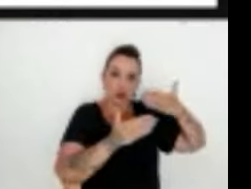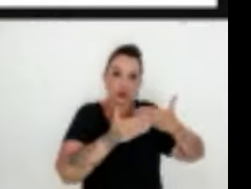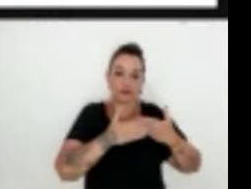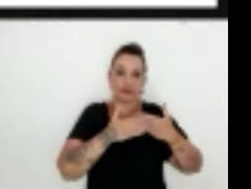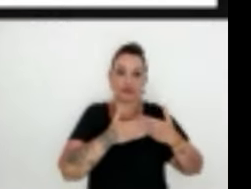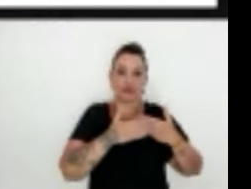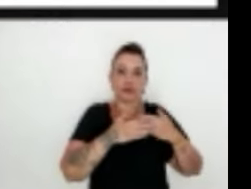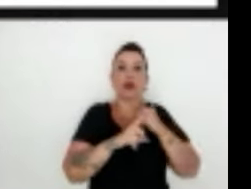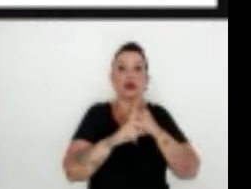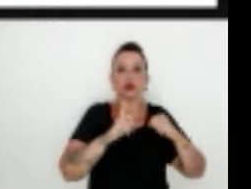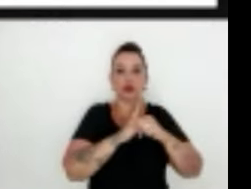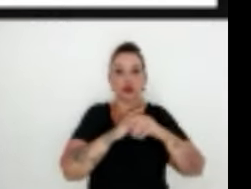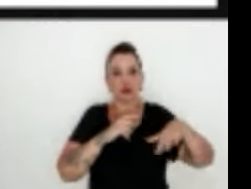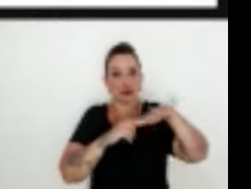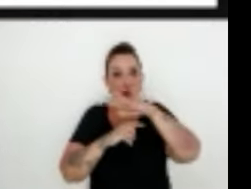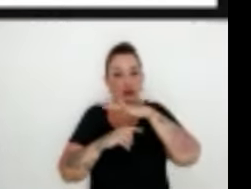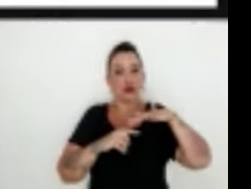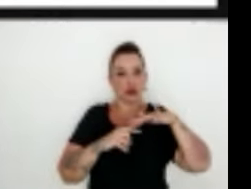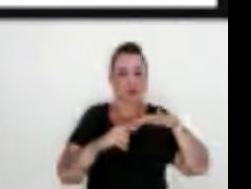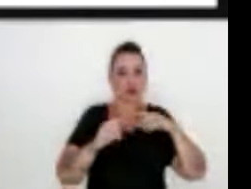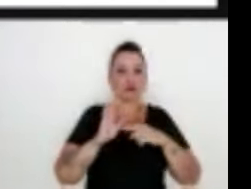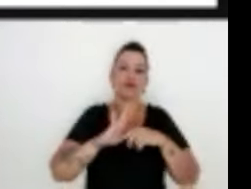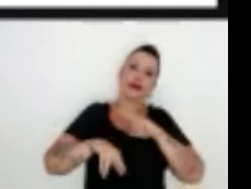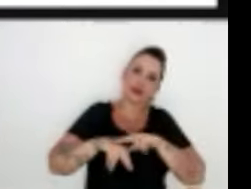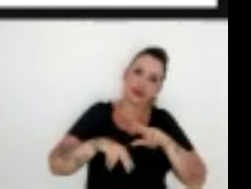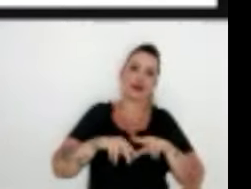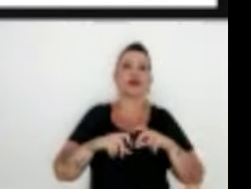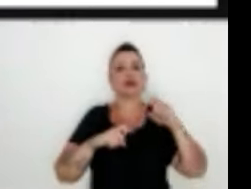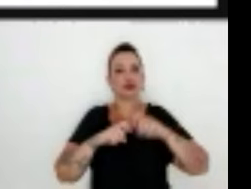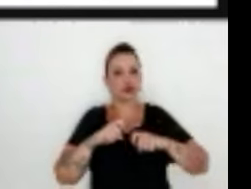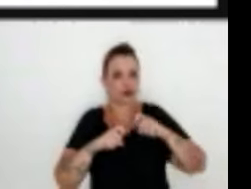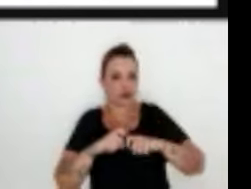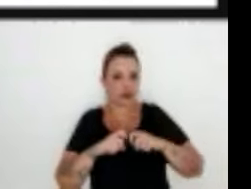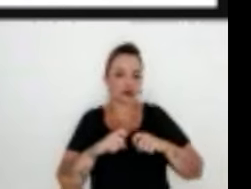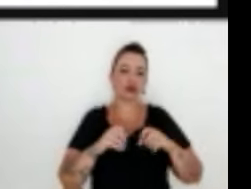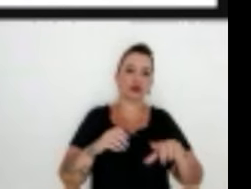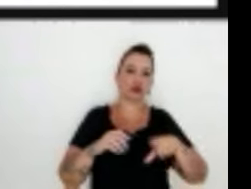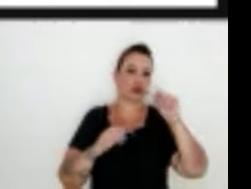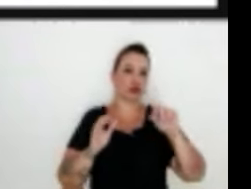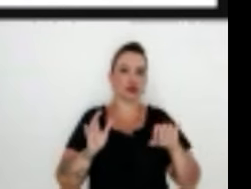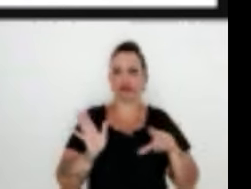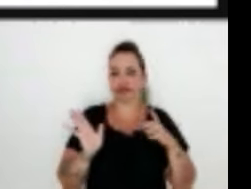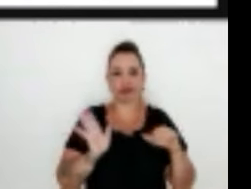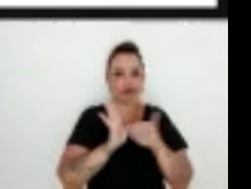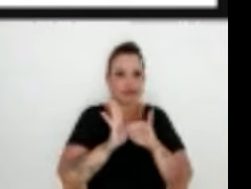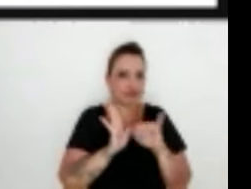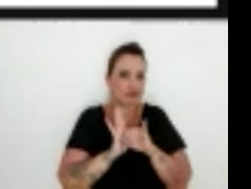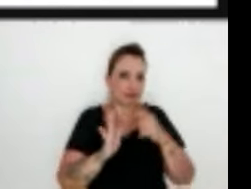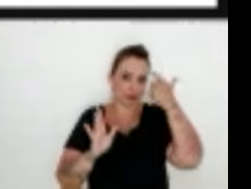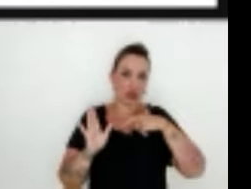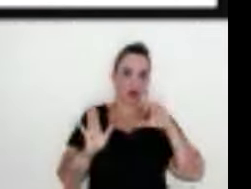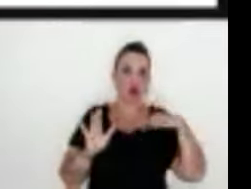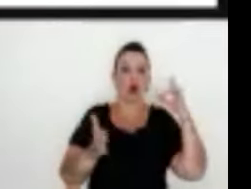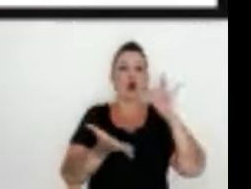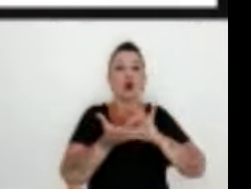suas marcações de raça, de gênero, etnia, orientação sexual ou ainda até origem nacional,